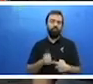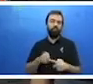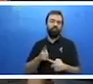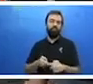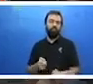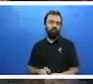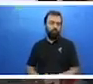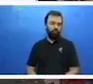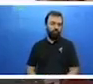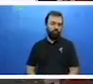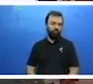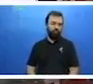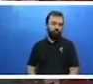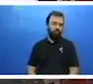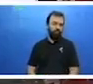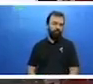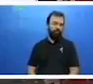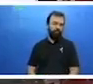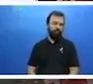vocês respondam.